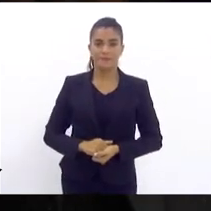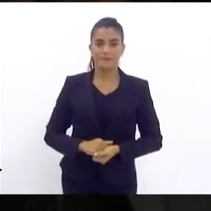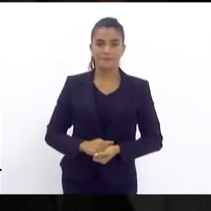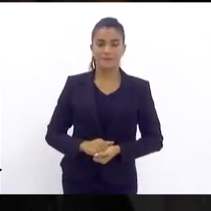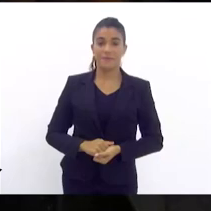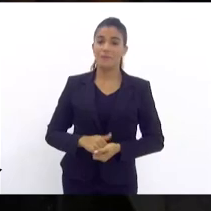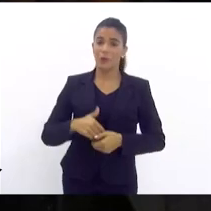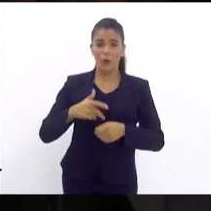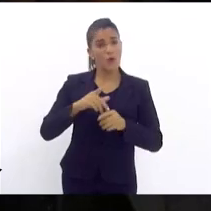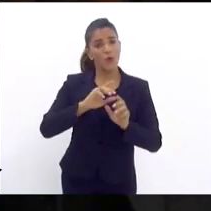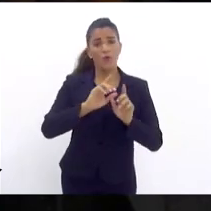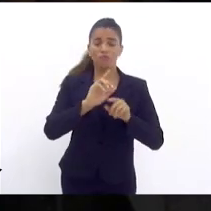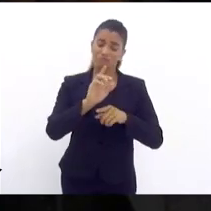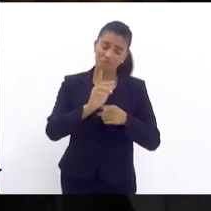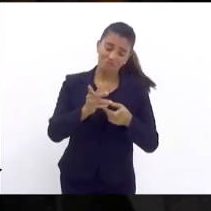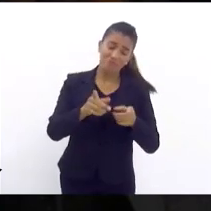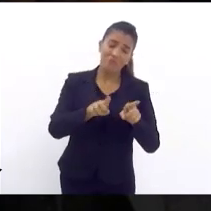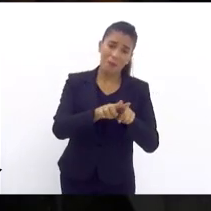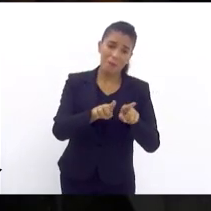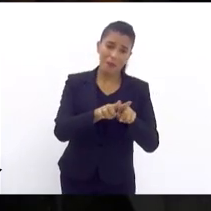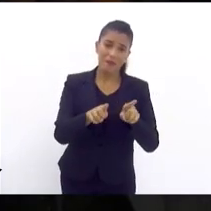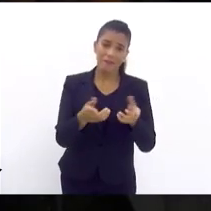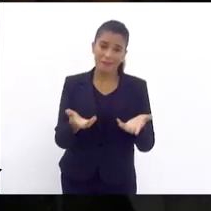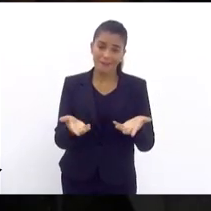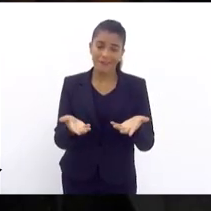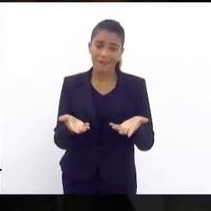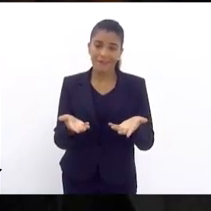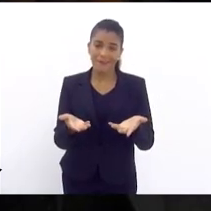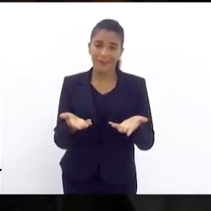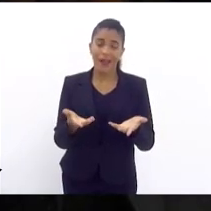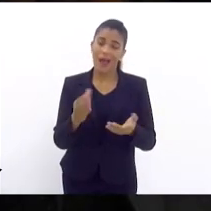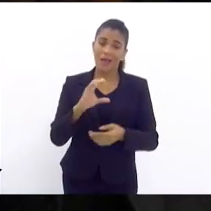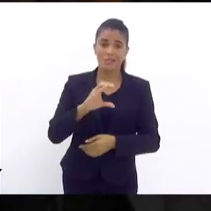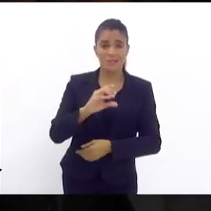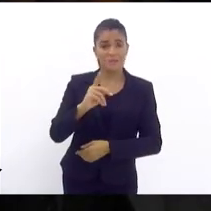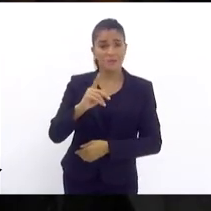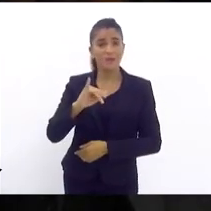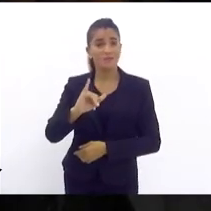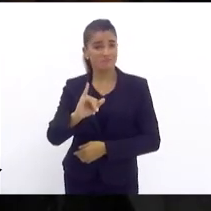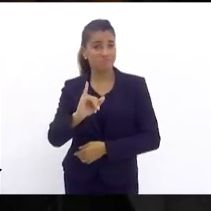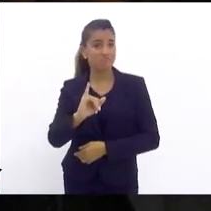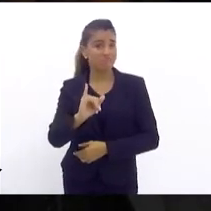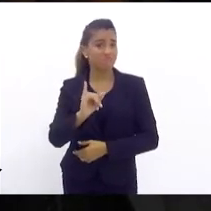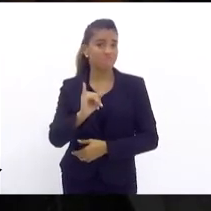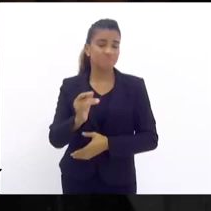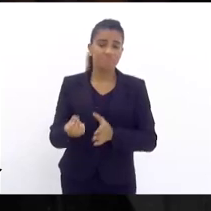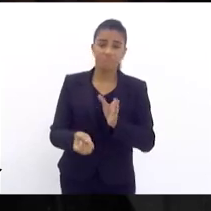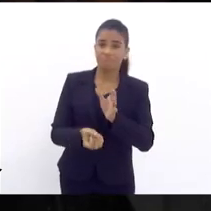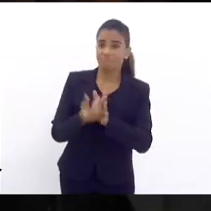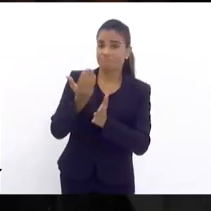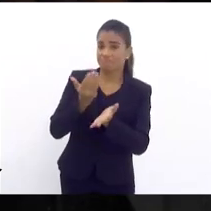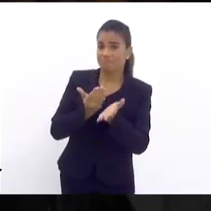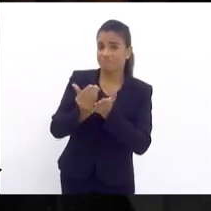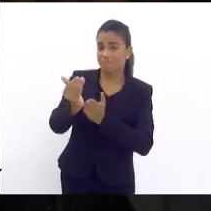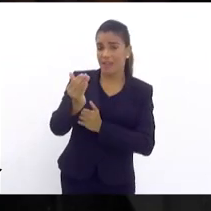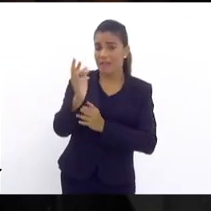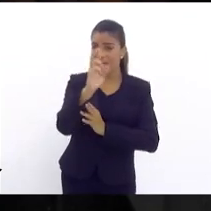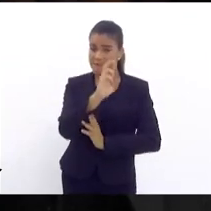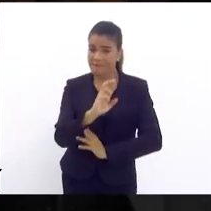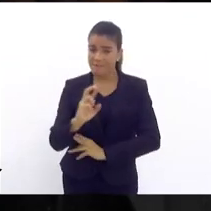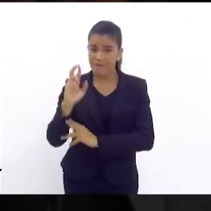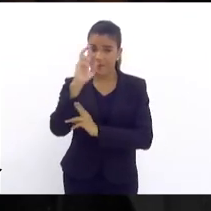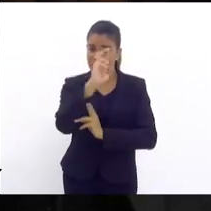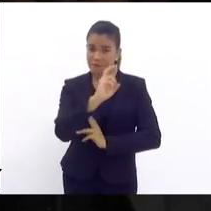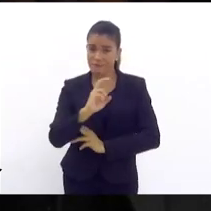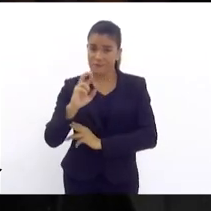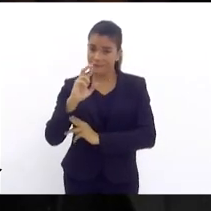por via de consequência estalesse a CPI investigue aquilo